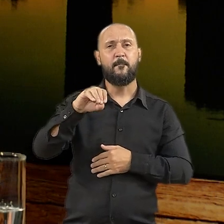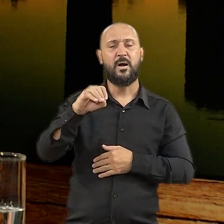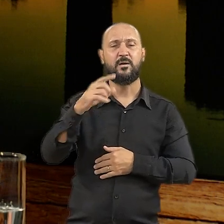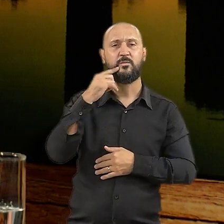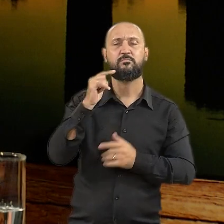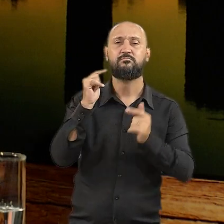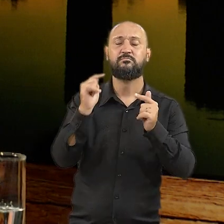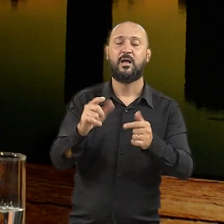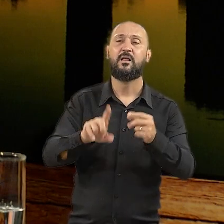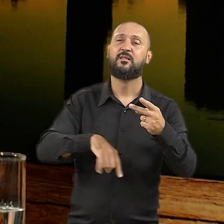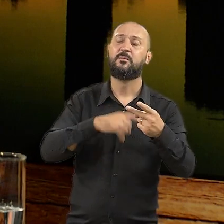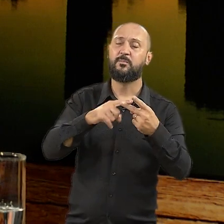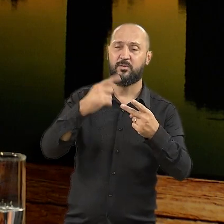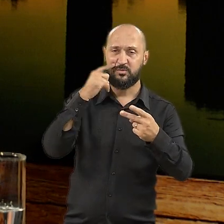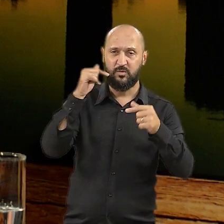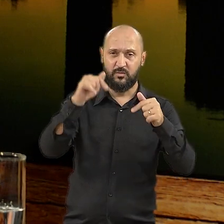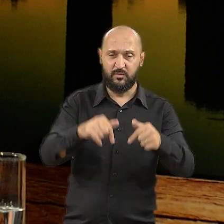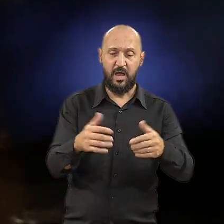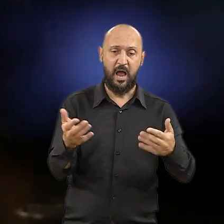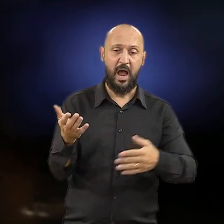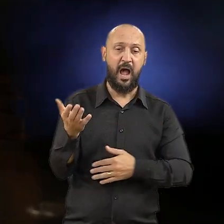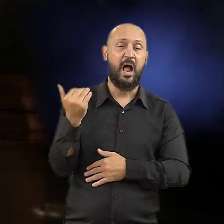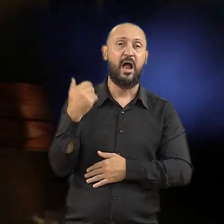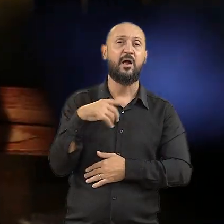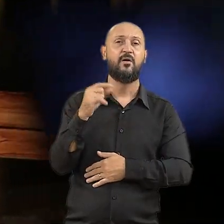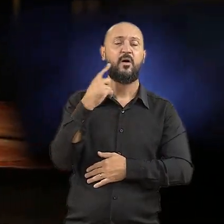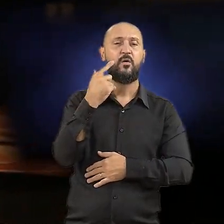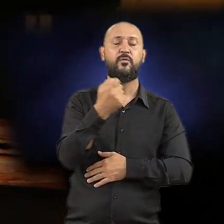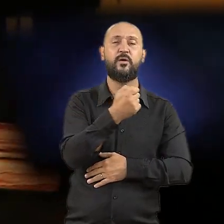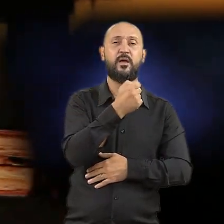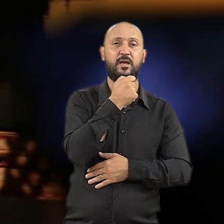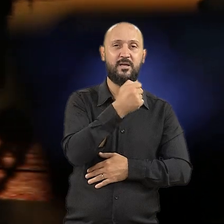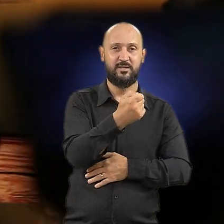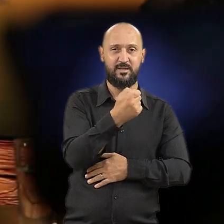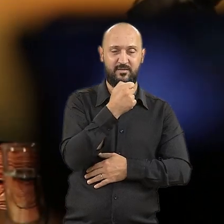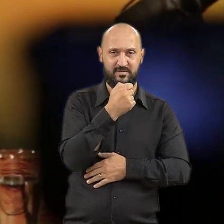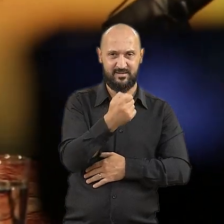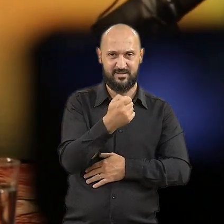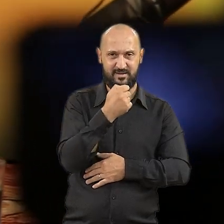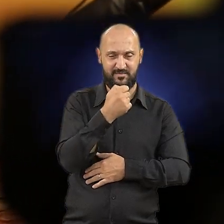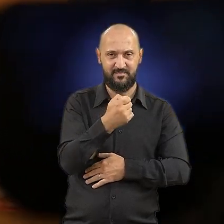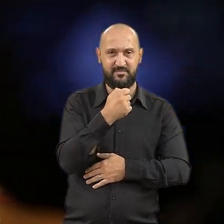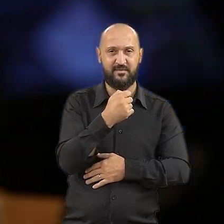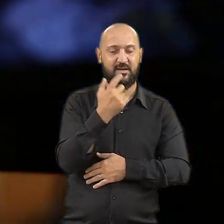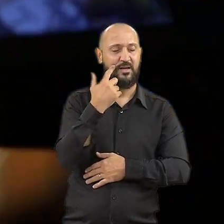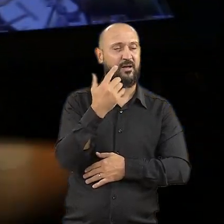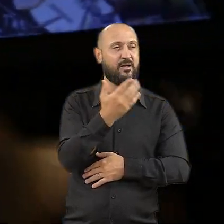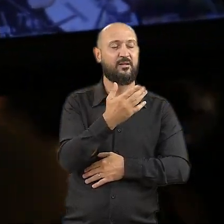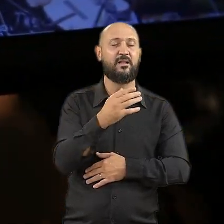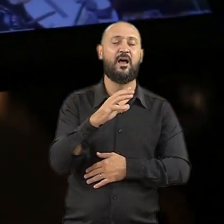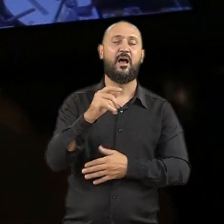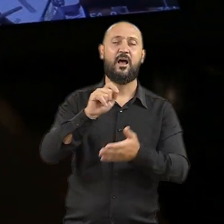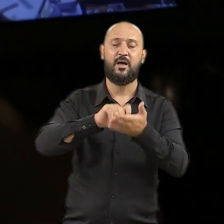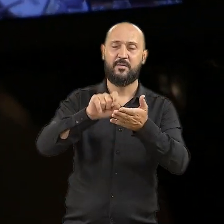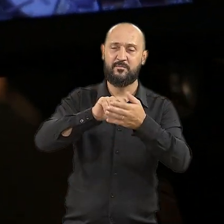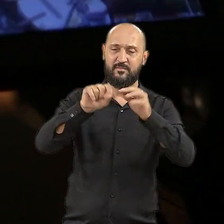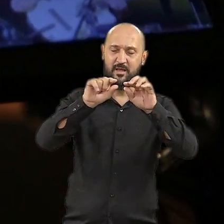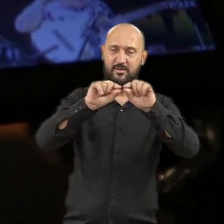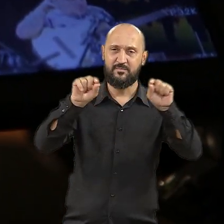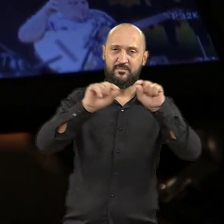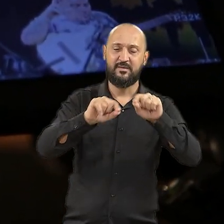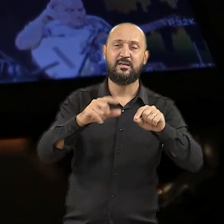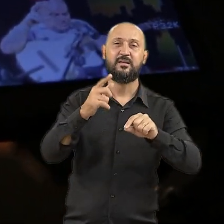e tal? E botei. Depois que eu vim fazer, agora recentemente fui entrevistar a nossa querida cronista,